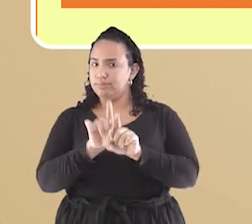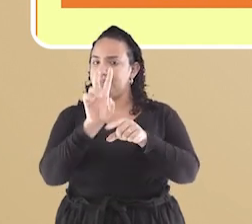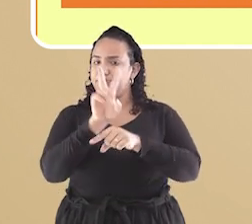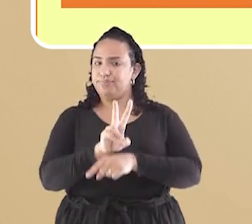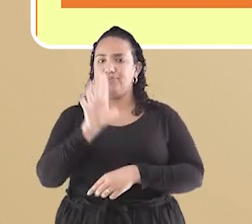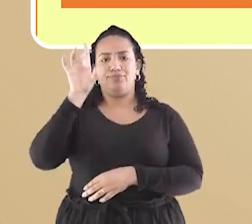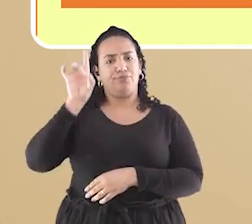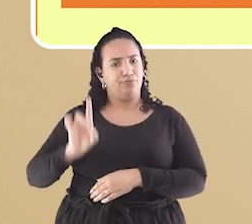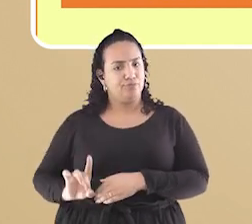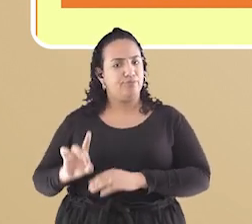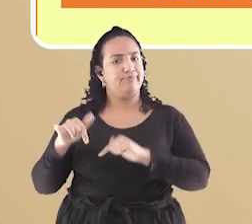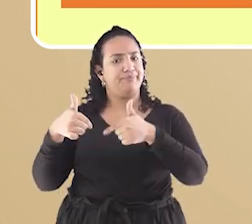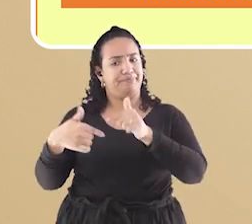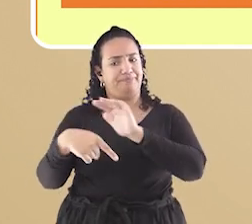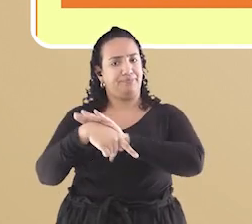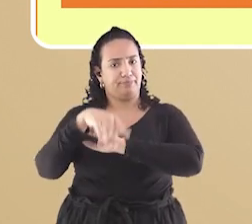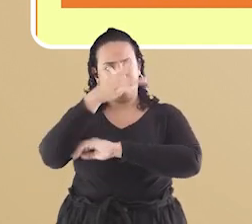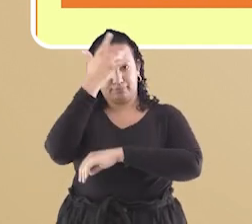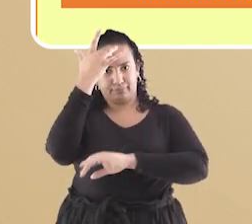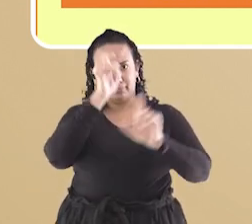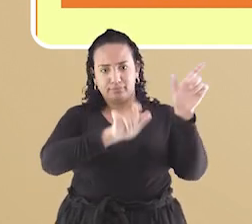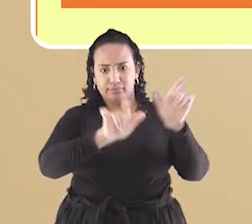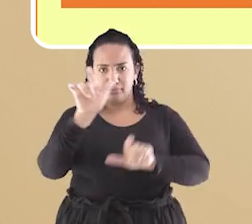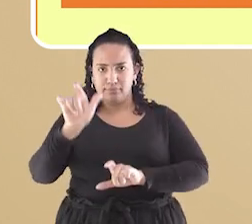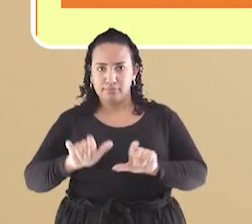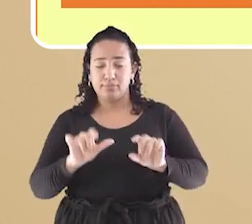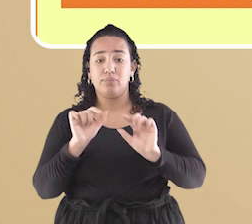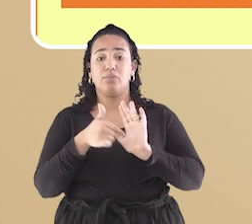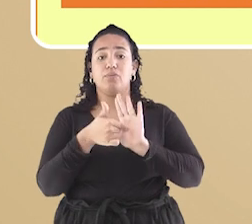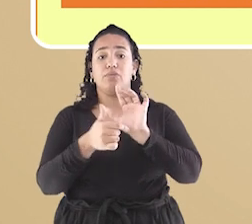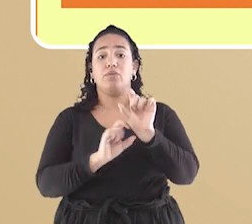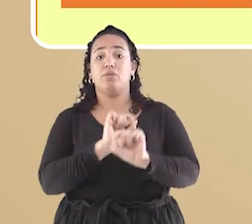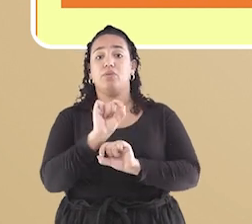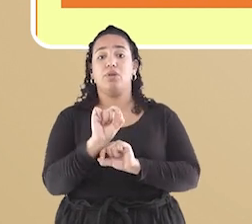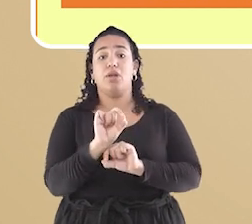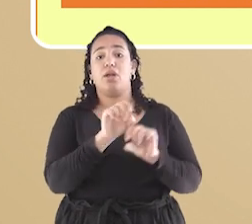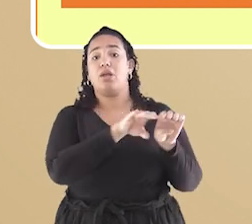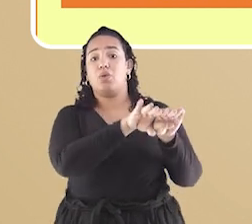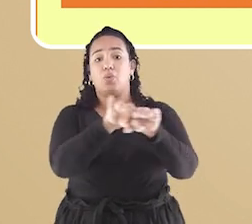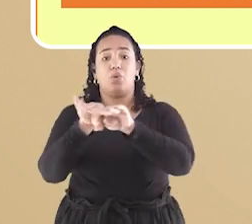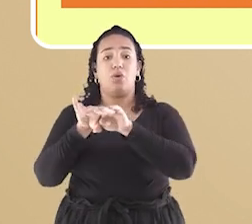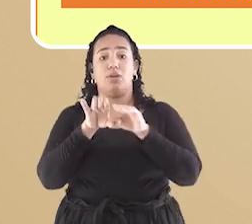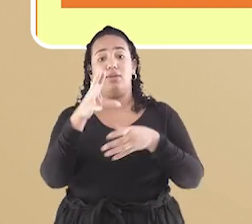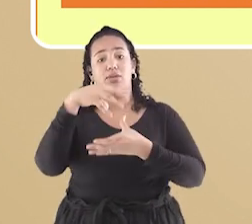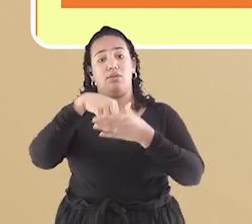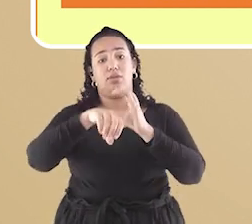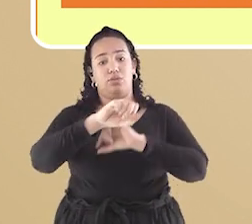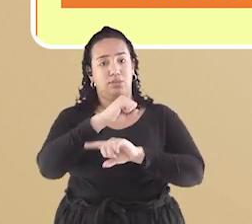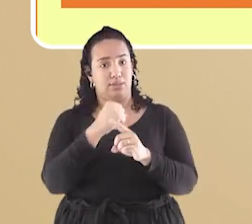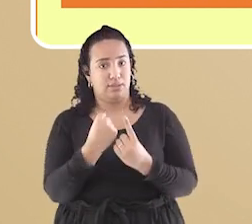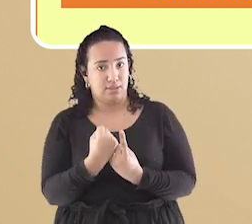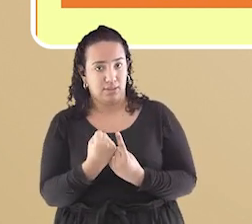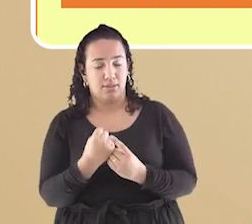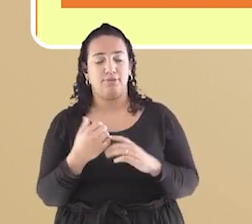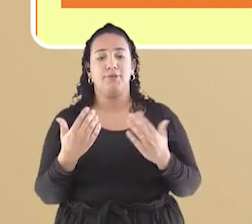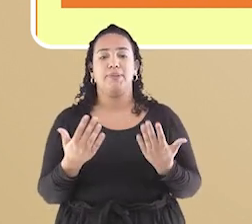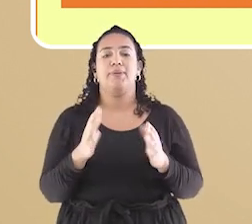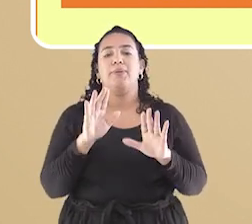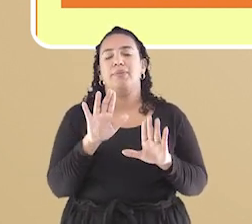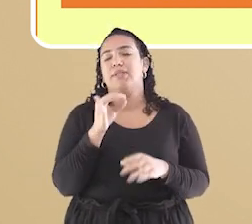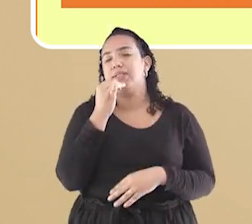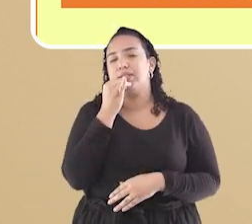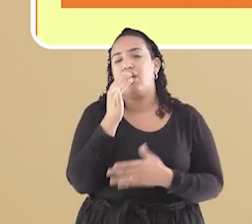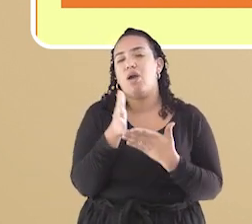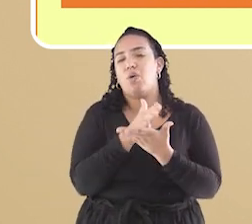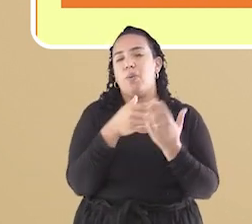dos cidadãos, representava uma igualdade de direitos e deveres na sociedade. Mas só um spoiler, em alguns países como a França, isso não